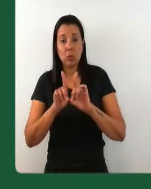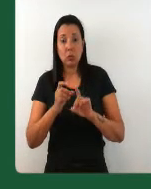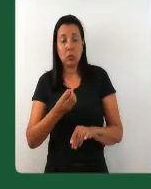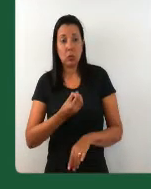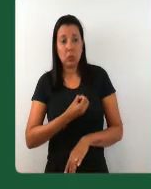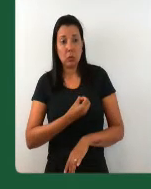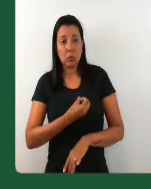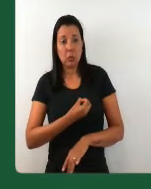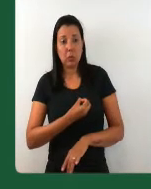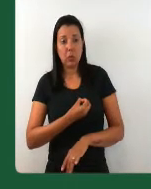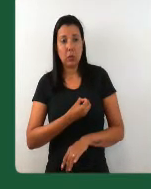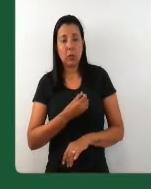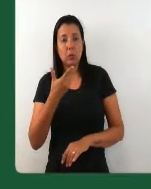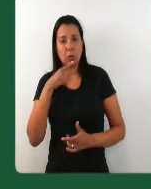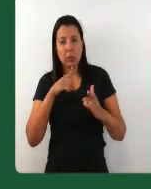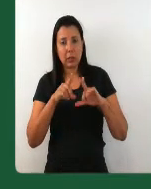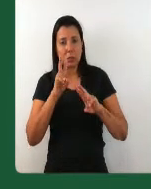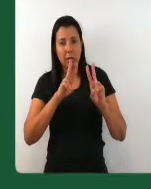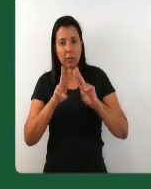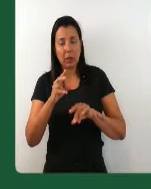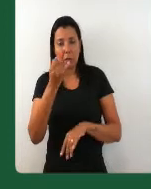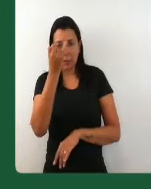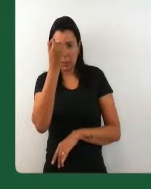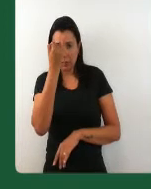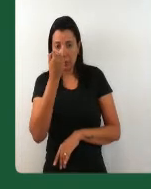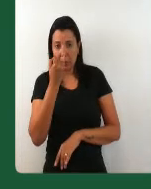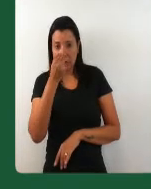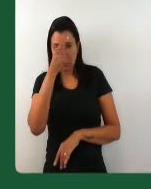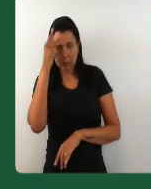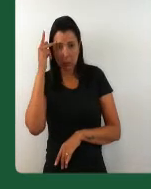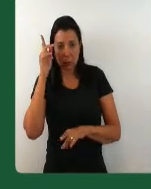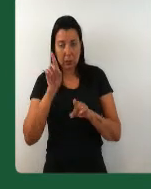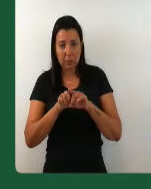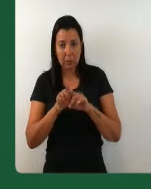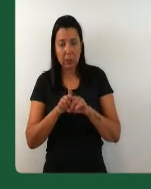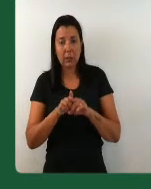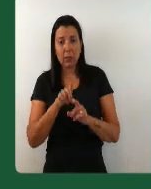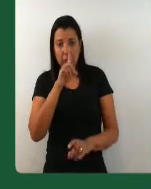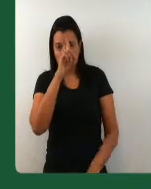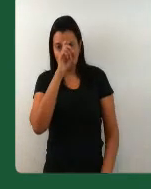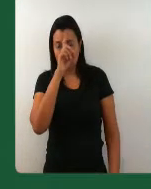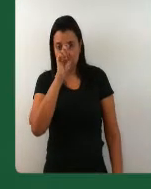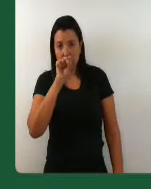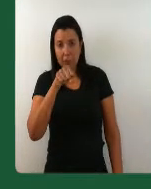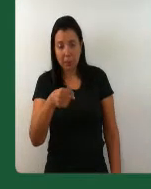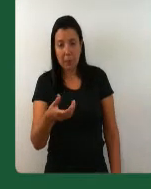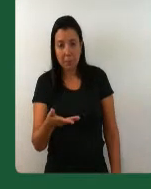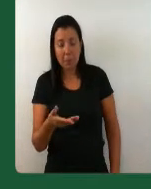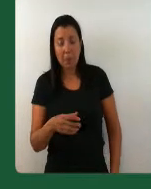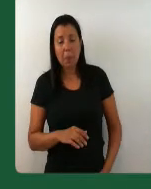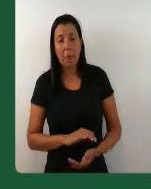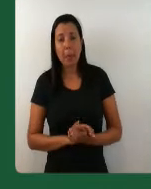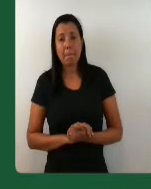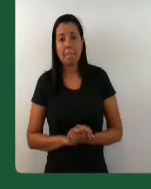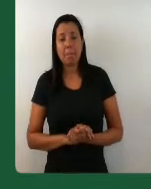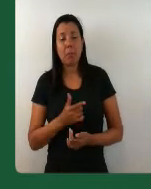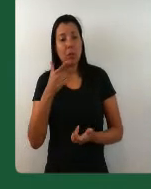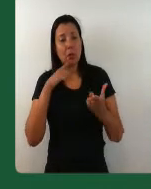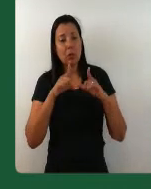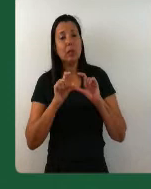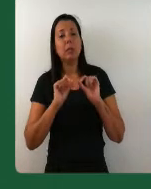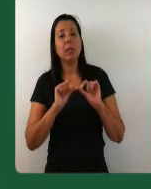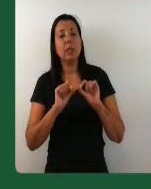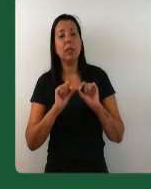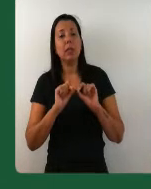números, nós conseguimos ver uma imagem dos pacientes do hospital, né? E conseguimos ver